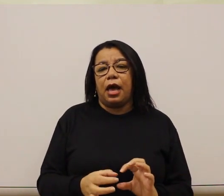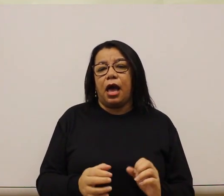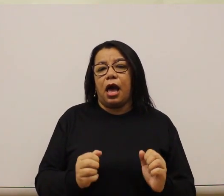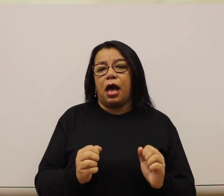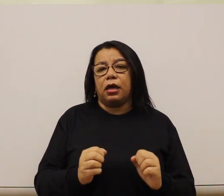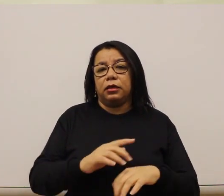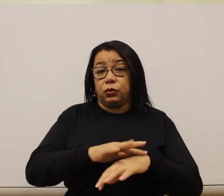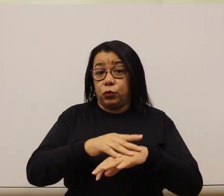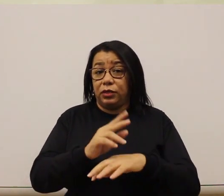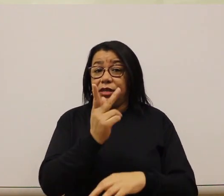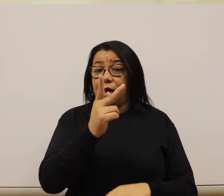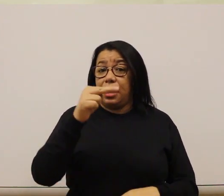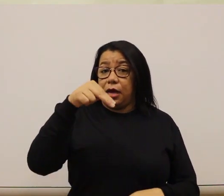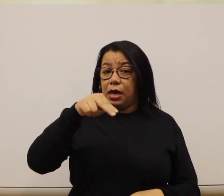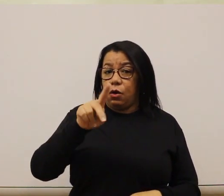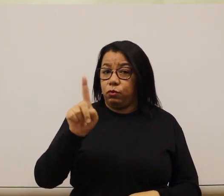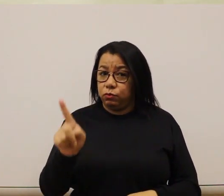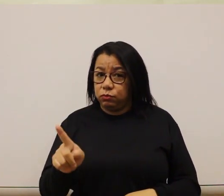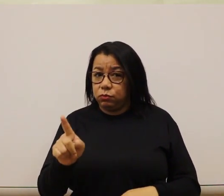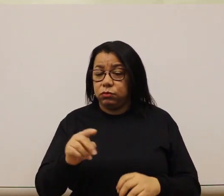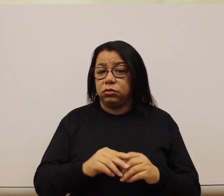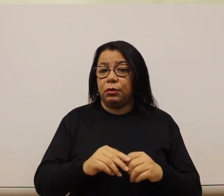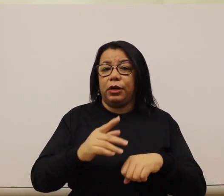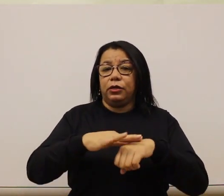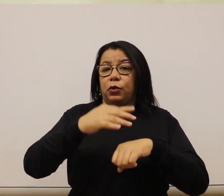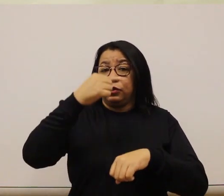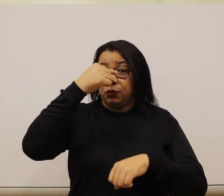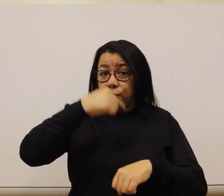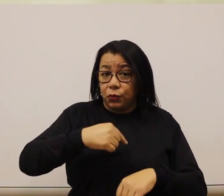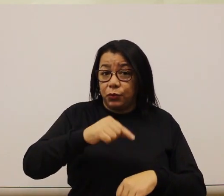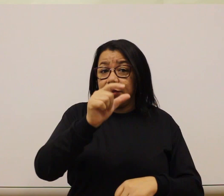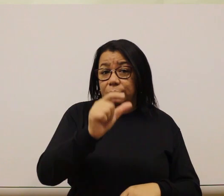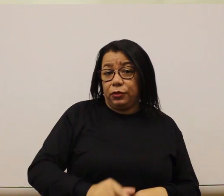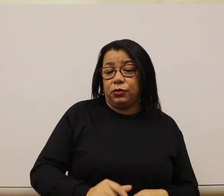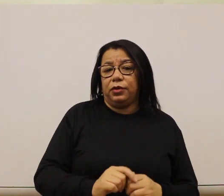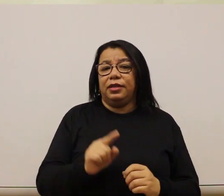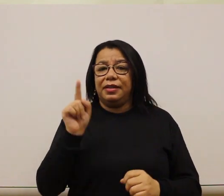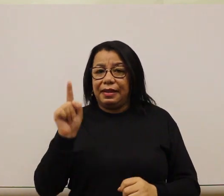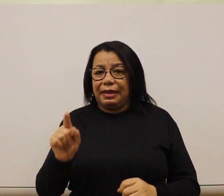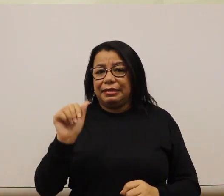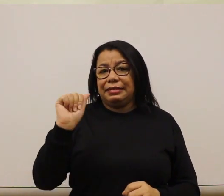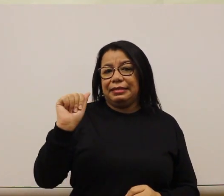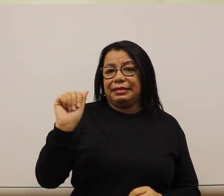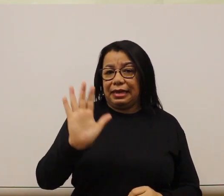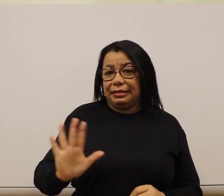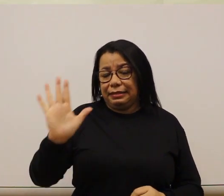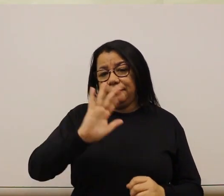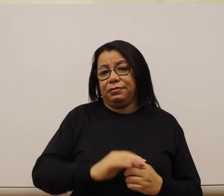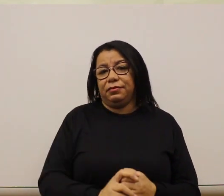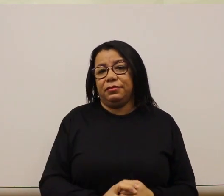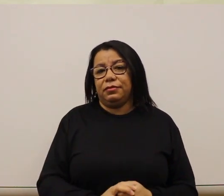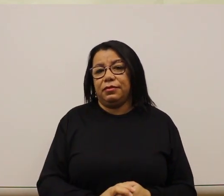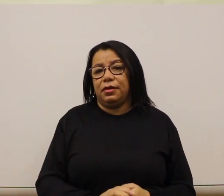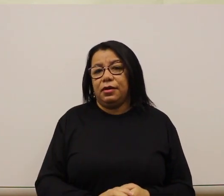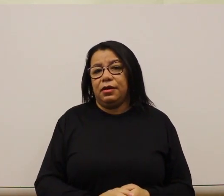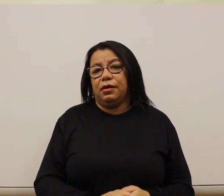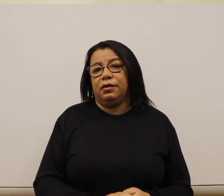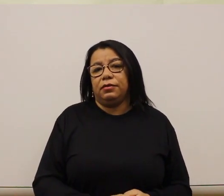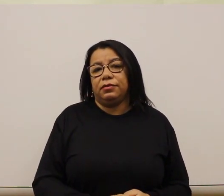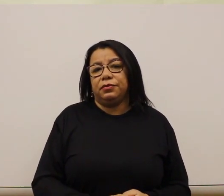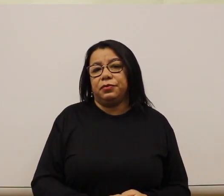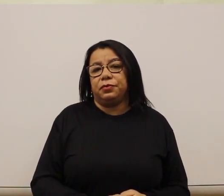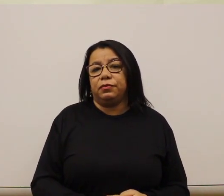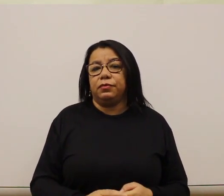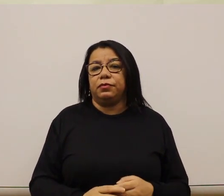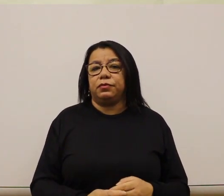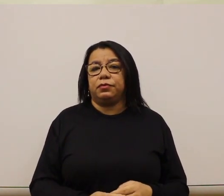vírus da gripe aviária, suína e humana, com o vírus da suína eurasiática. Fatores que levaram